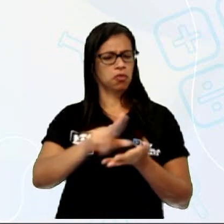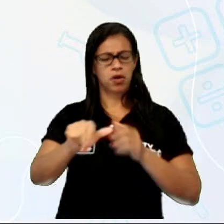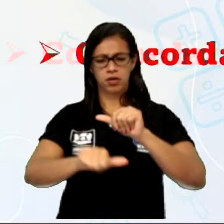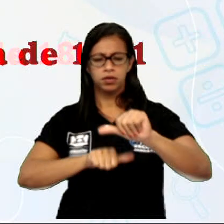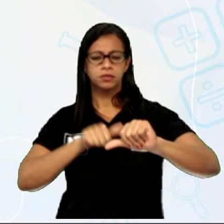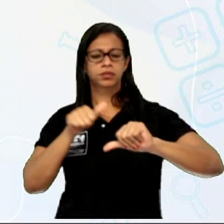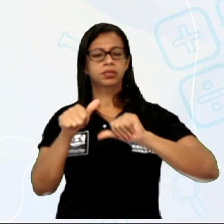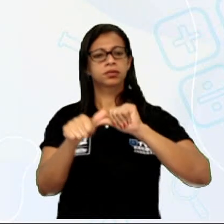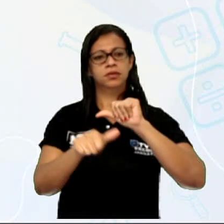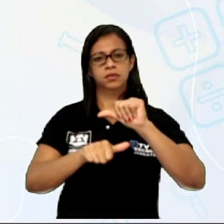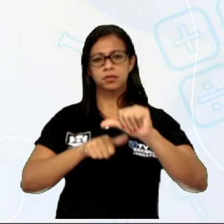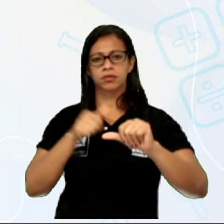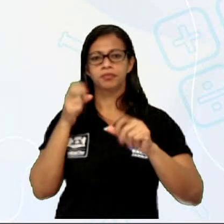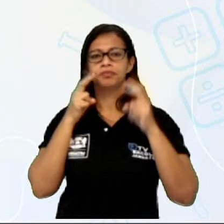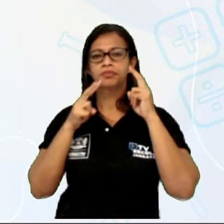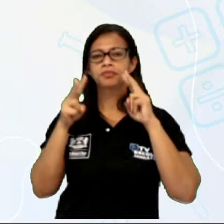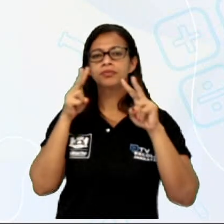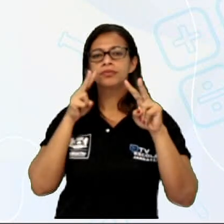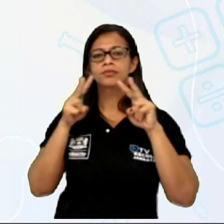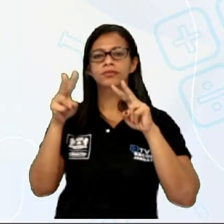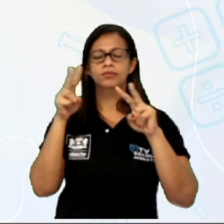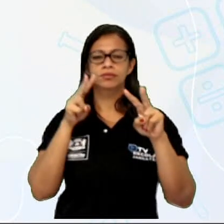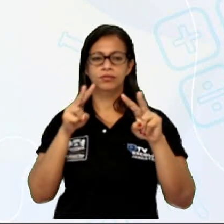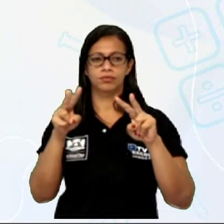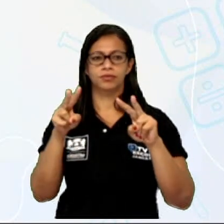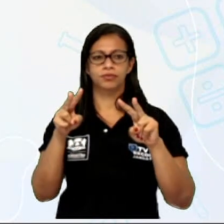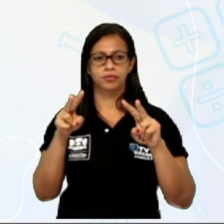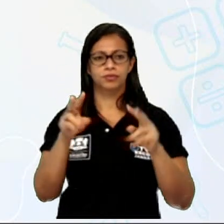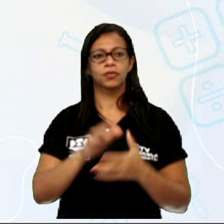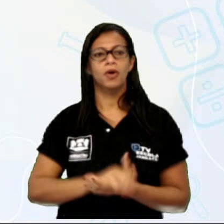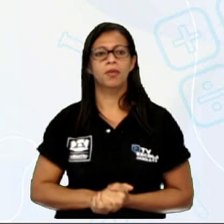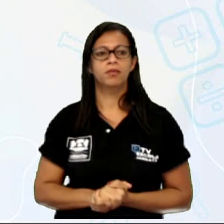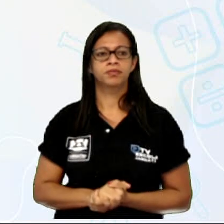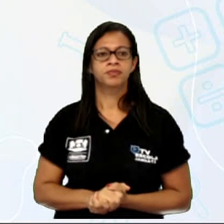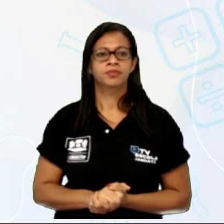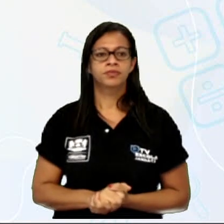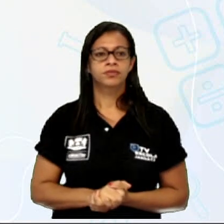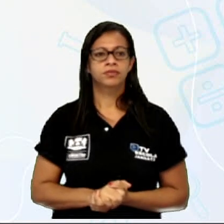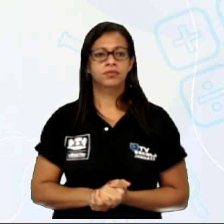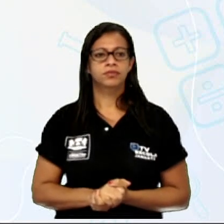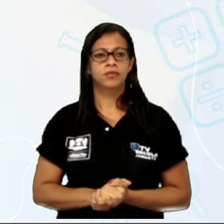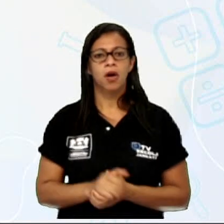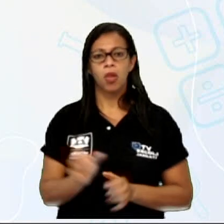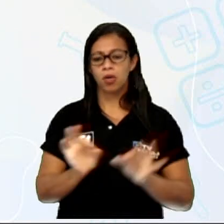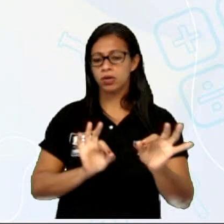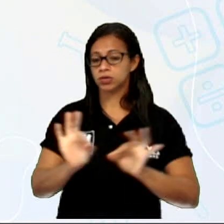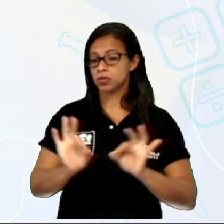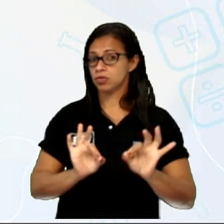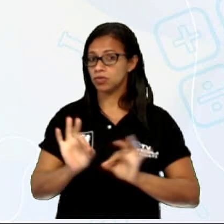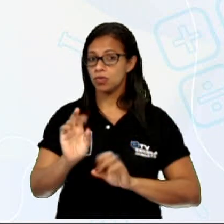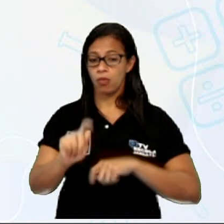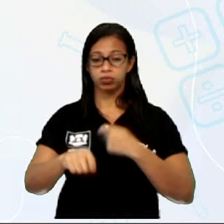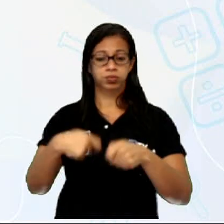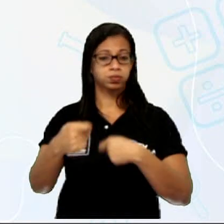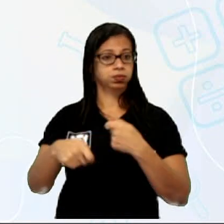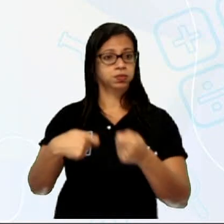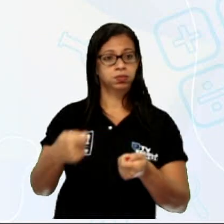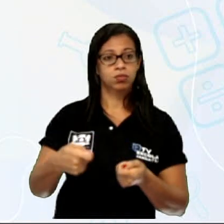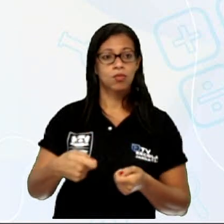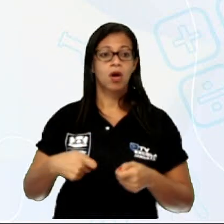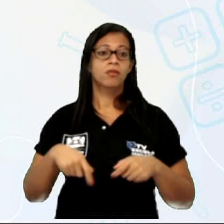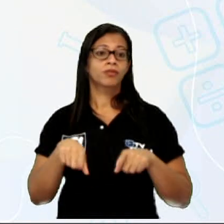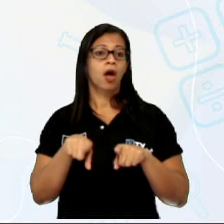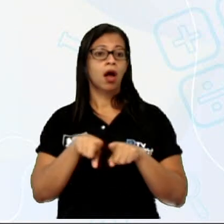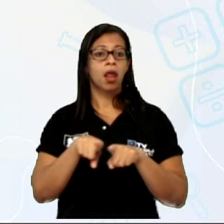a gente está vendo aqui nos slides, ele centralizou a questão administrativa, a criação do Banco Francês, tá certo?